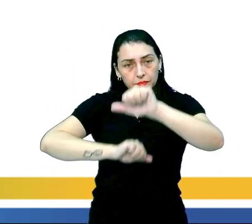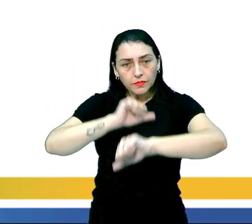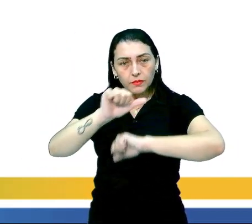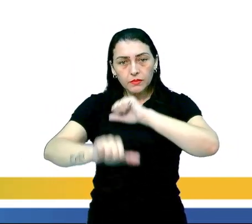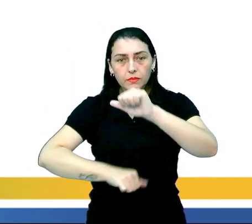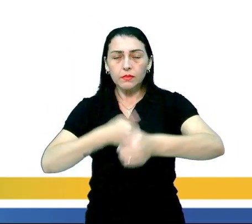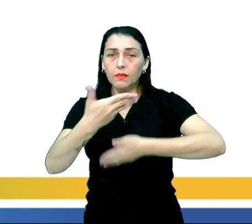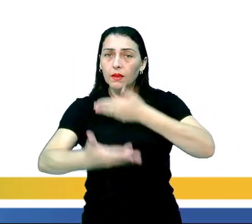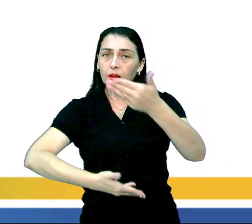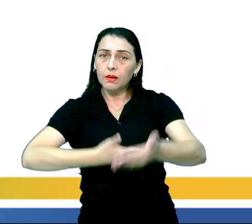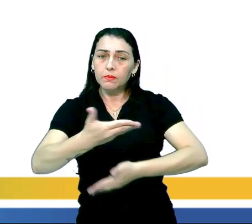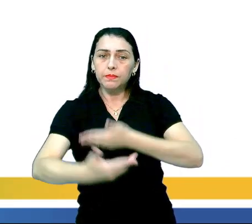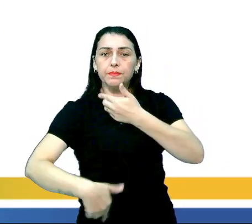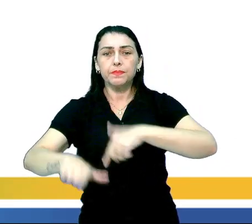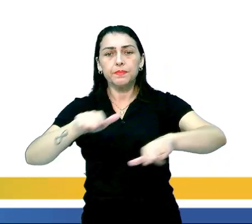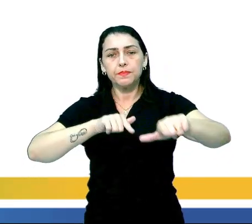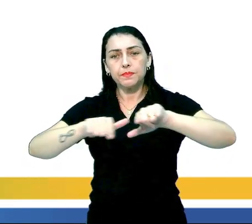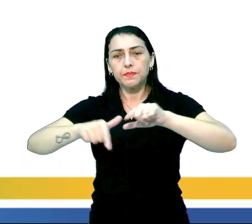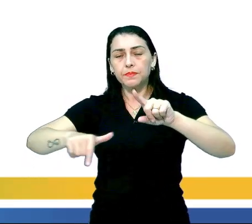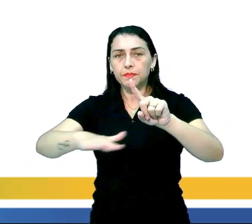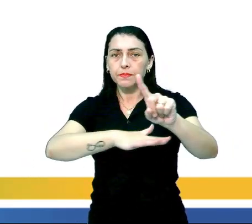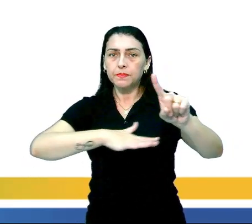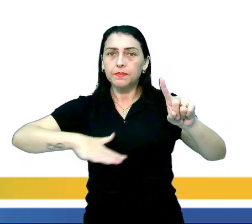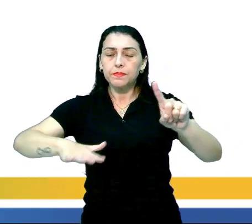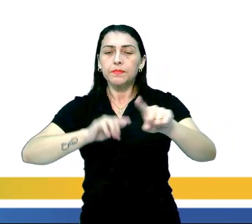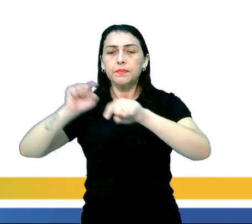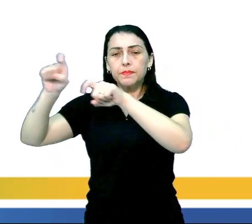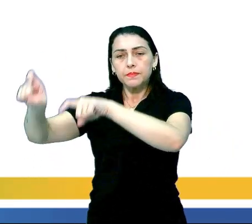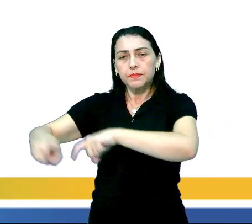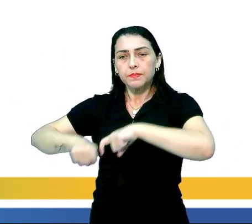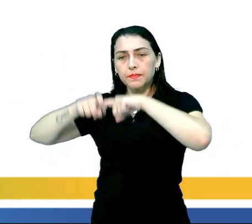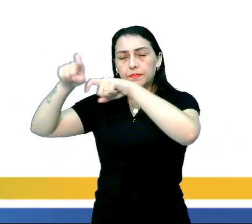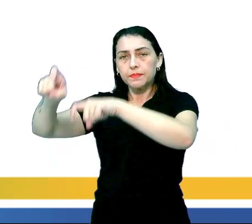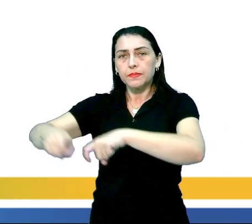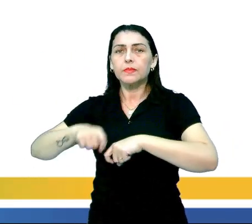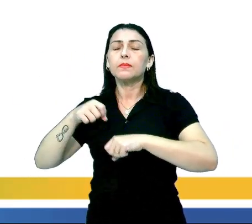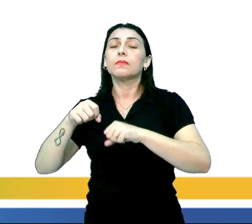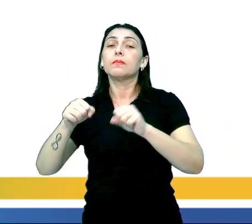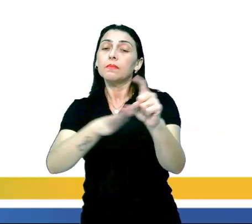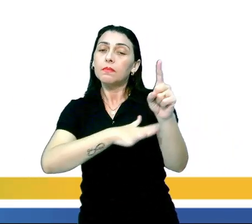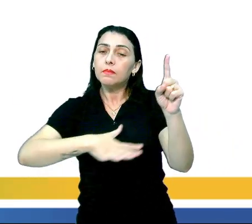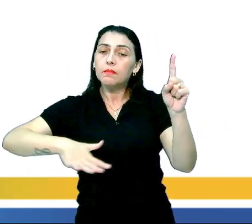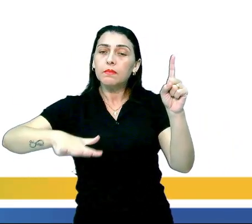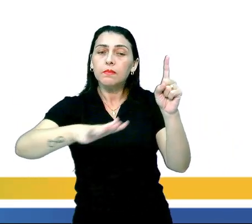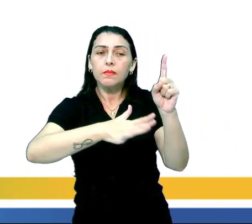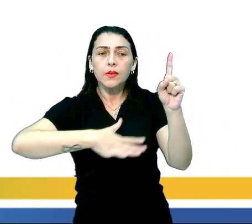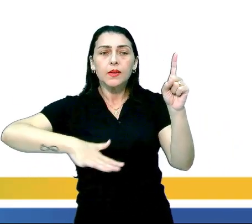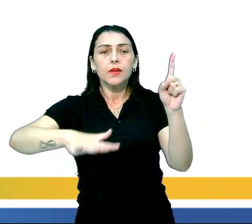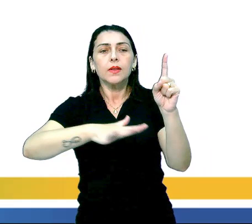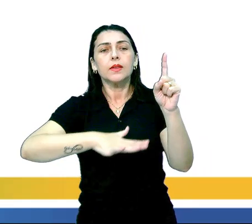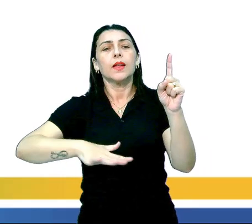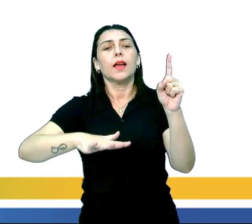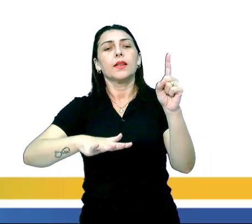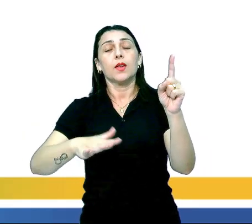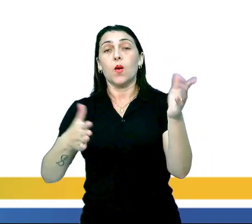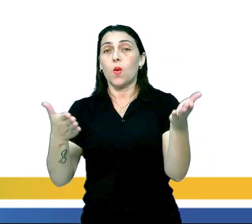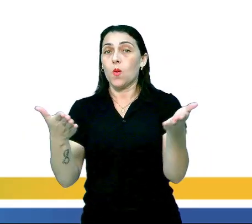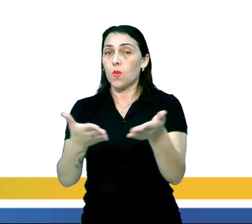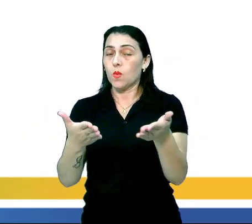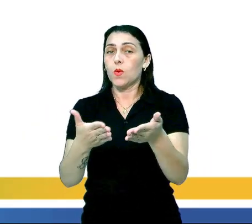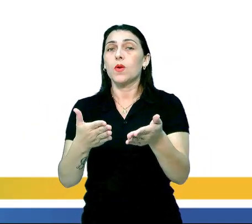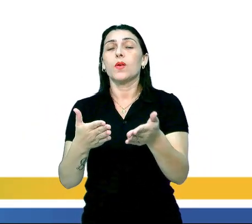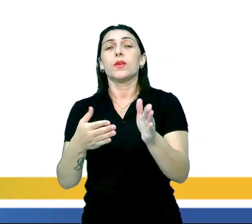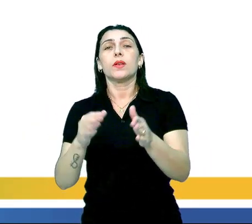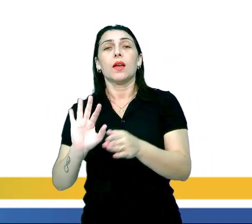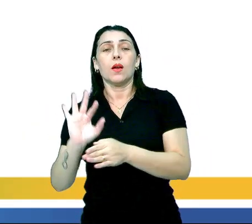alternativa é a mudança das relações de trabalho da sociedade agrícola para a sociedade em